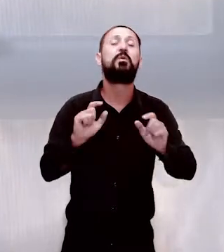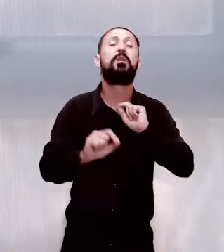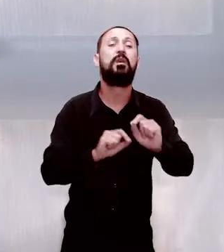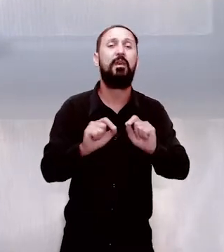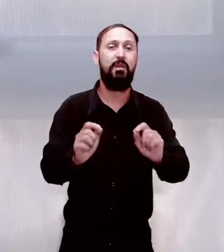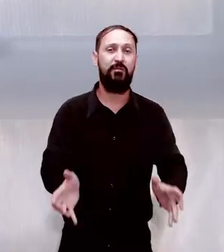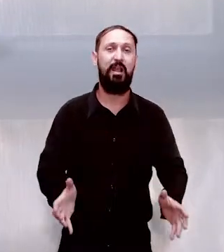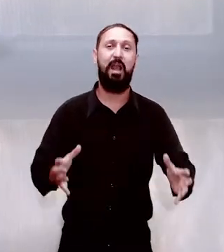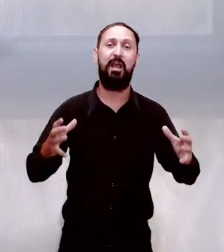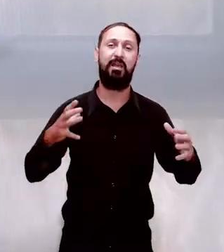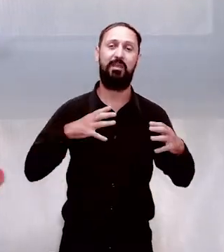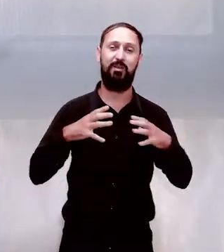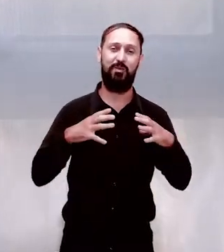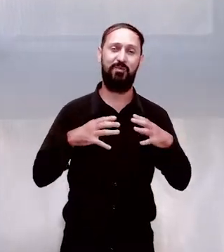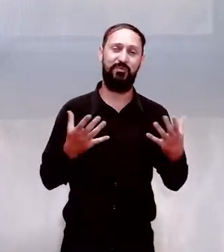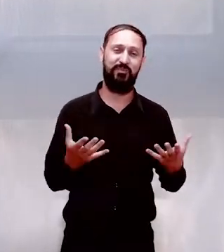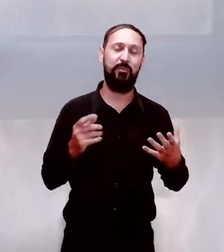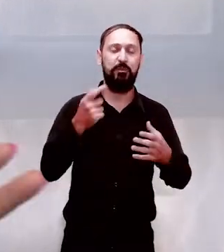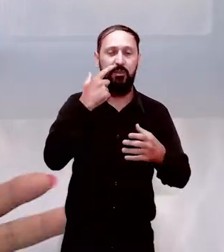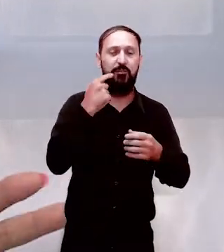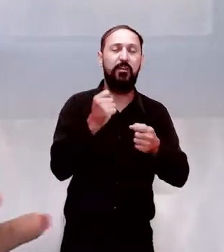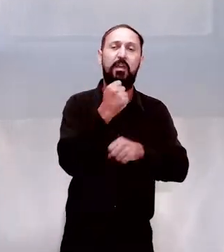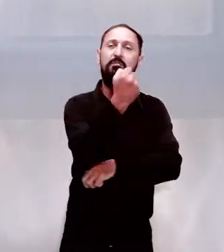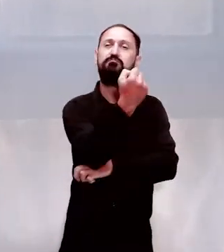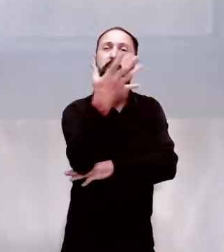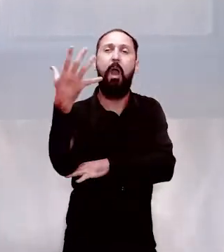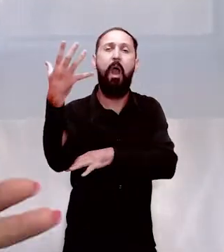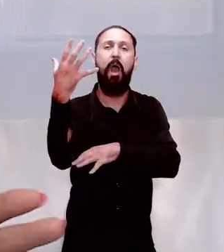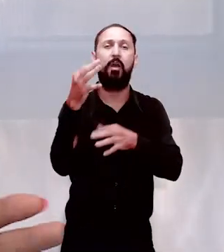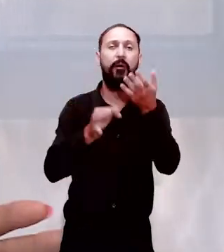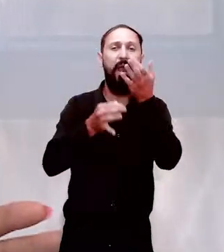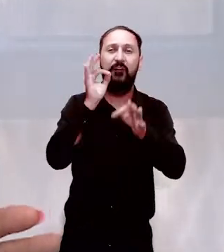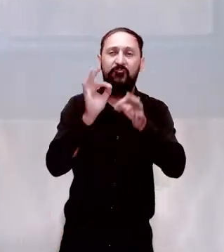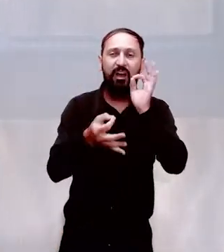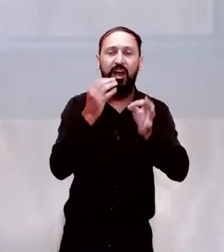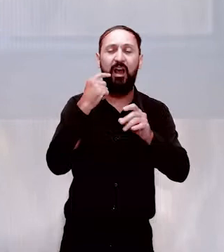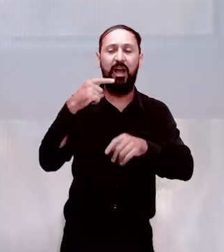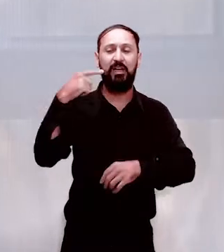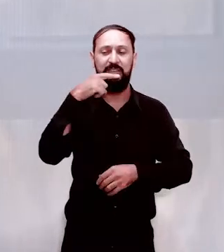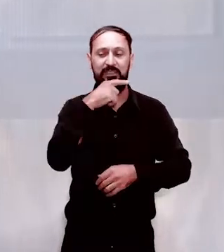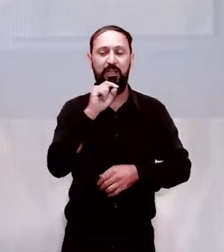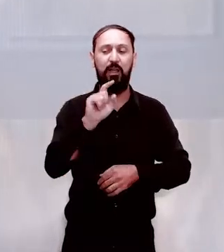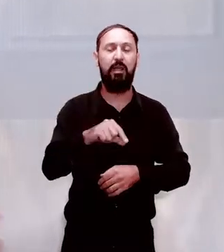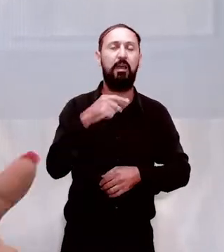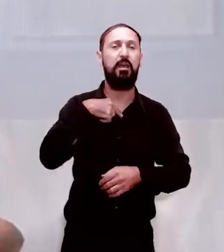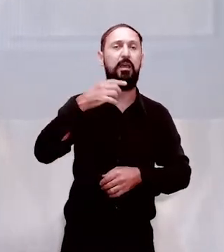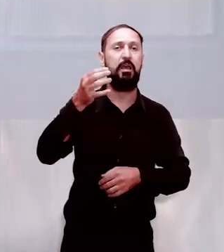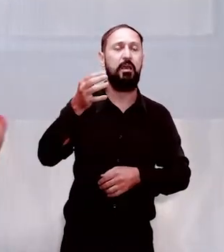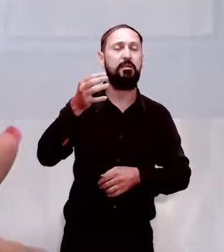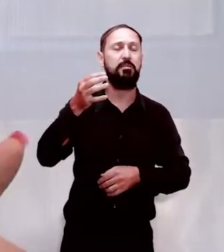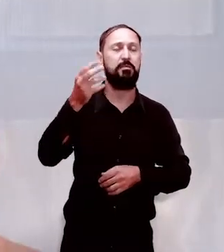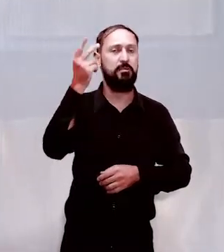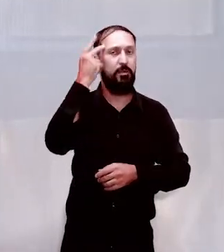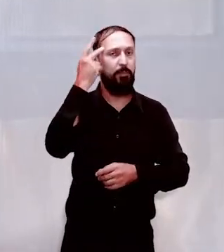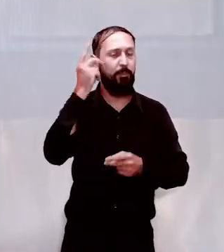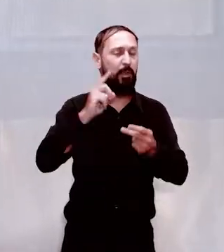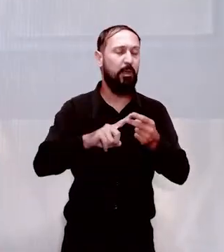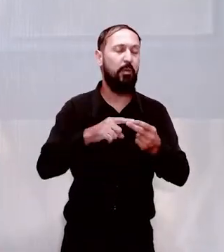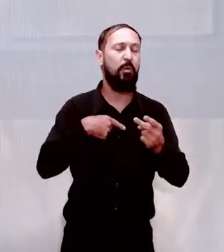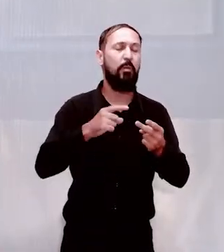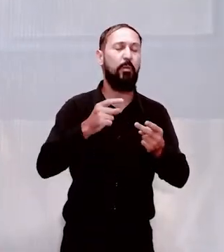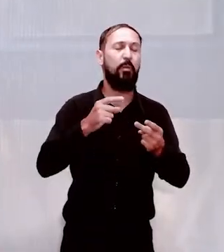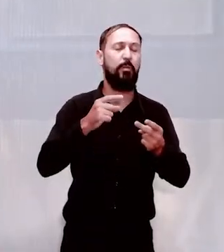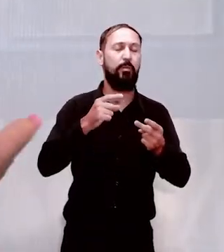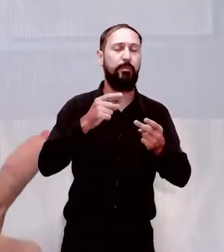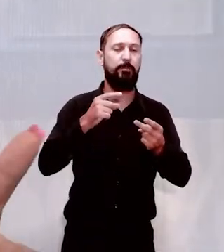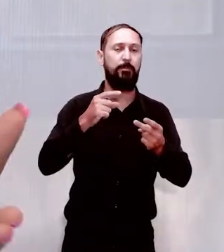ver, historicamente, as famílias nos cafezais, das fazendas de cacau, né, São Paulo, Rio de Janeiro, Minas